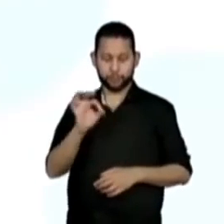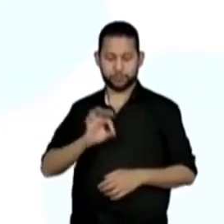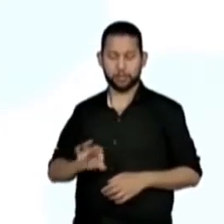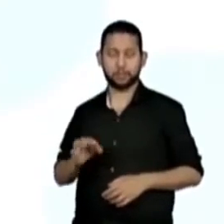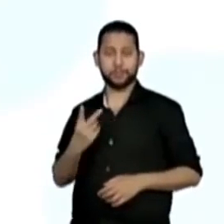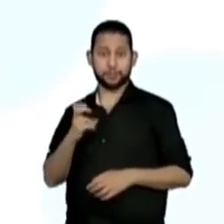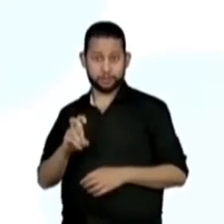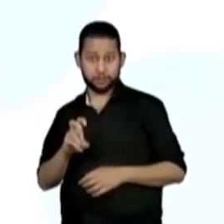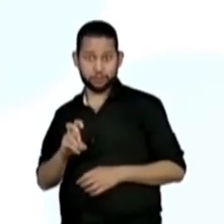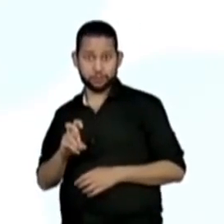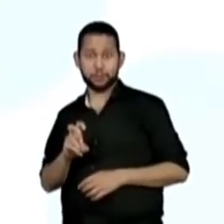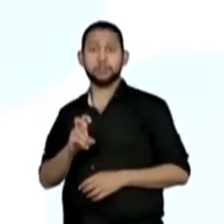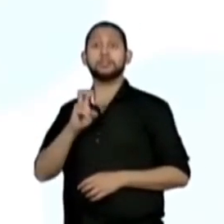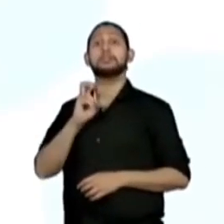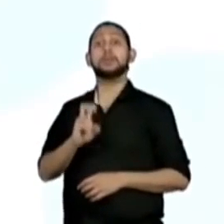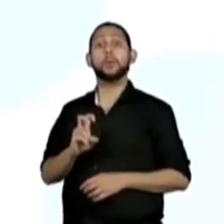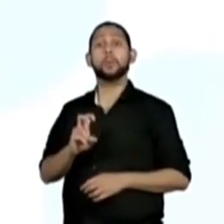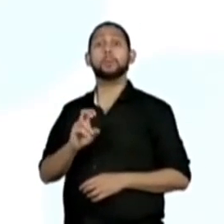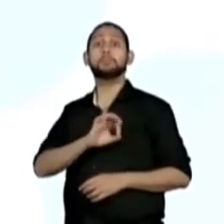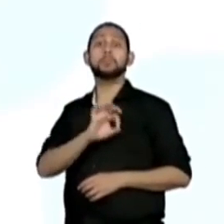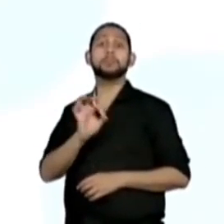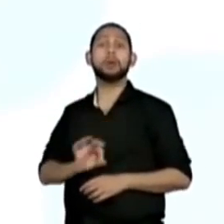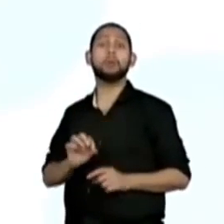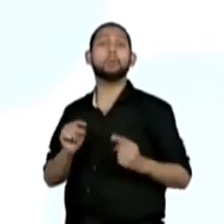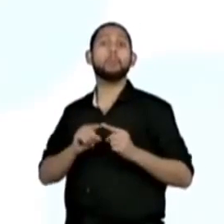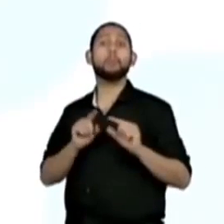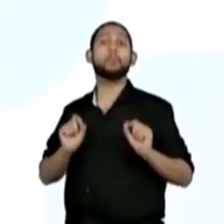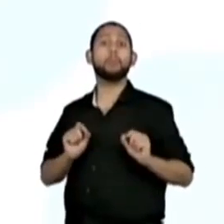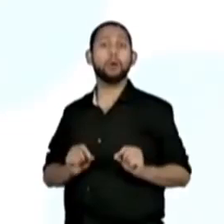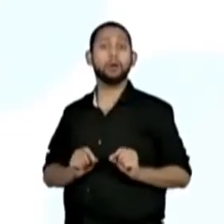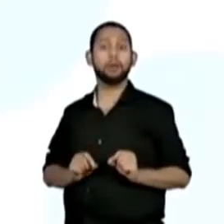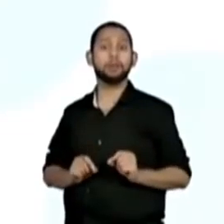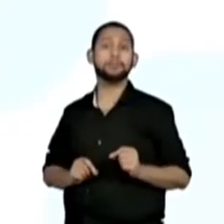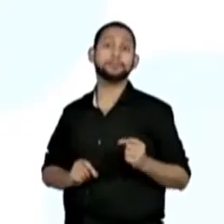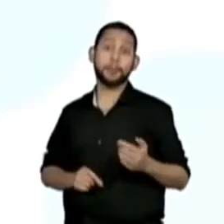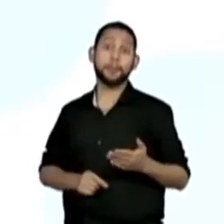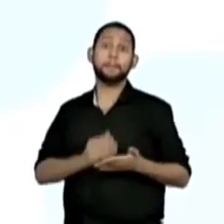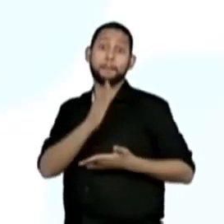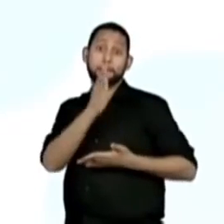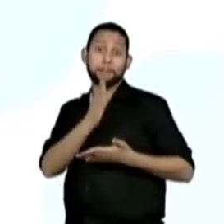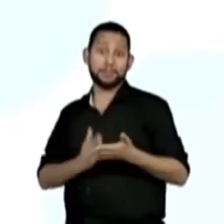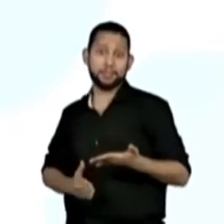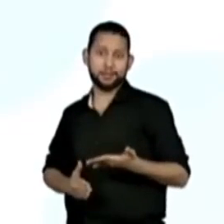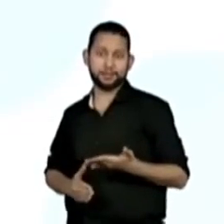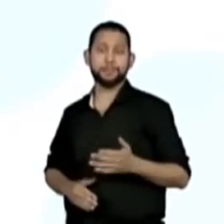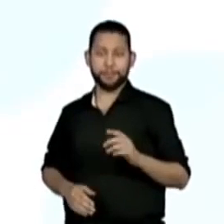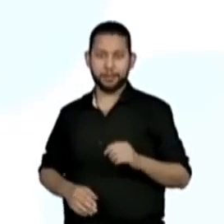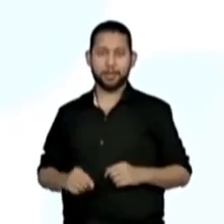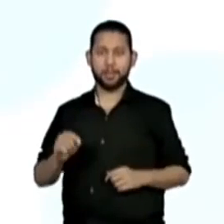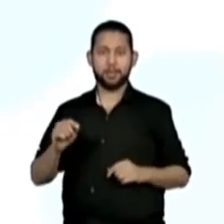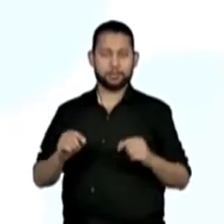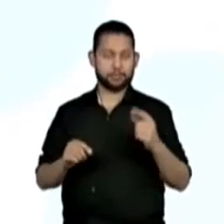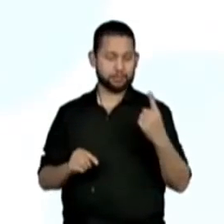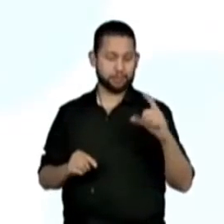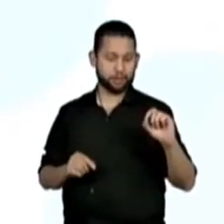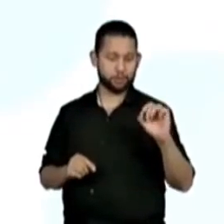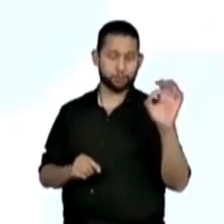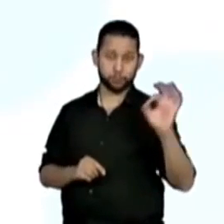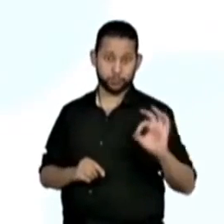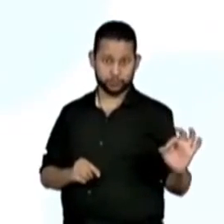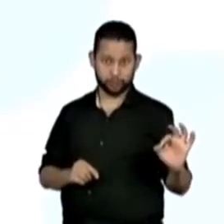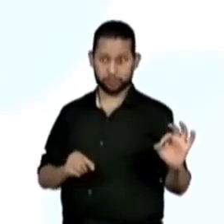25 5% é a metade de 25 não